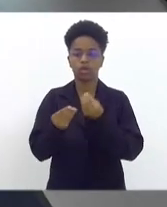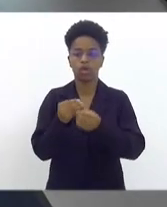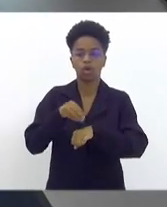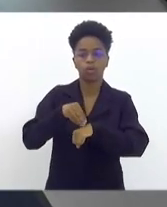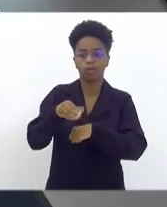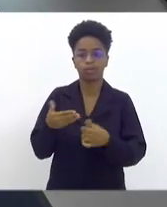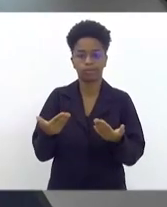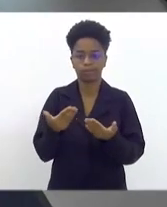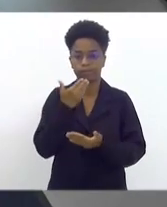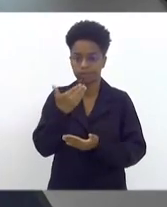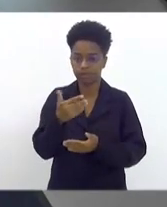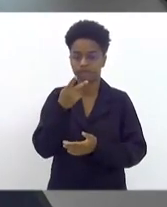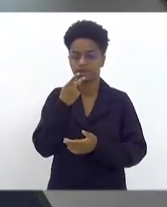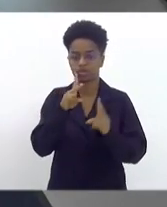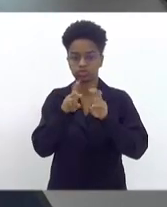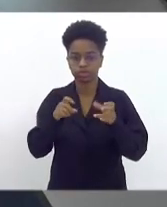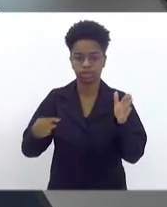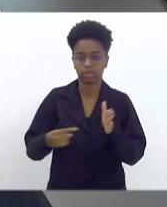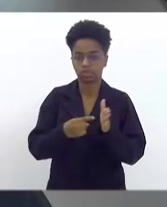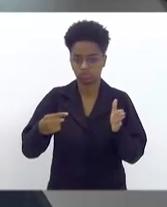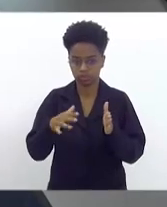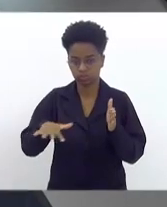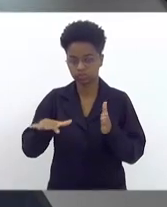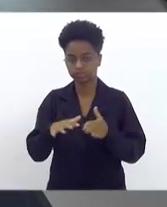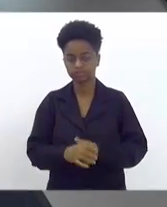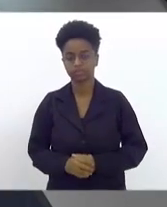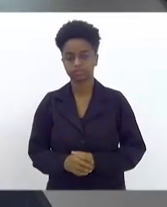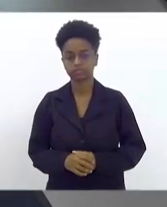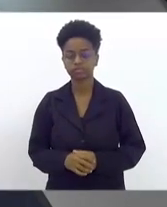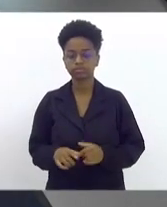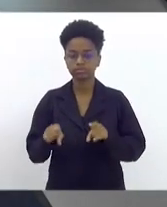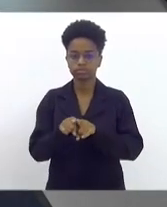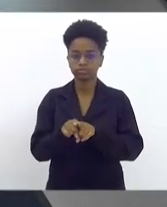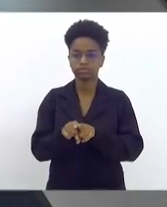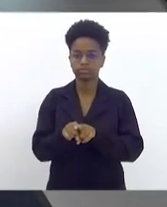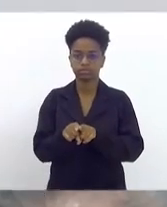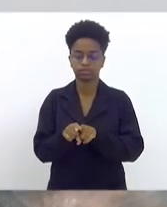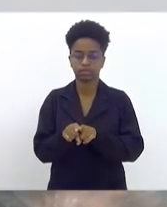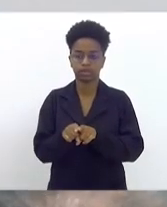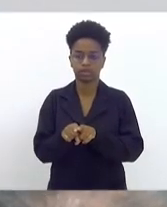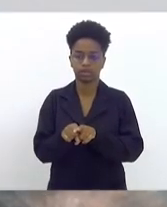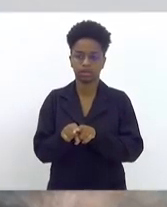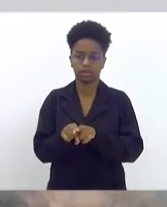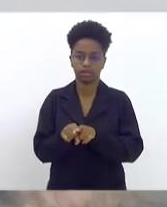requerimento inicial, que fala de denúncias lato sensu, né, e no requerimento há